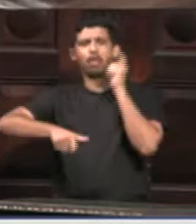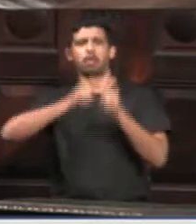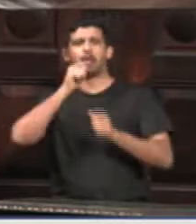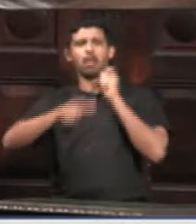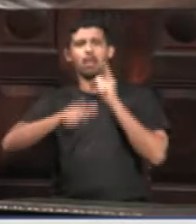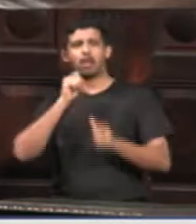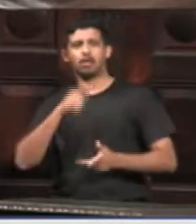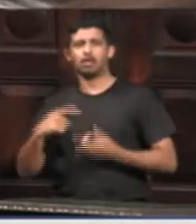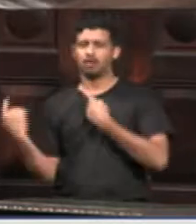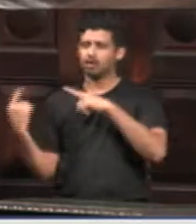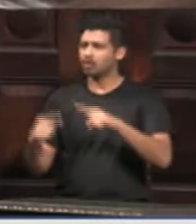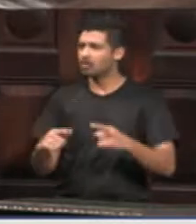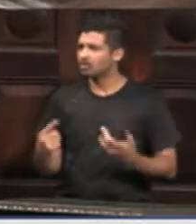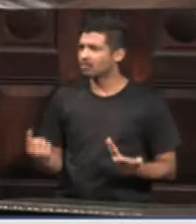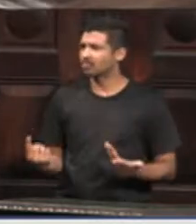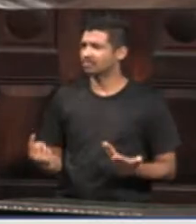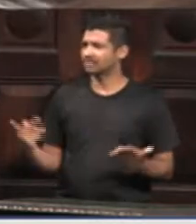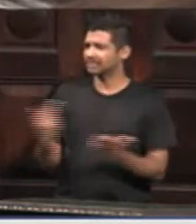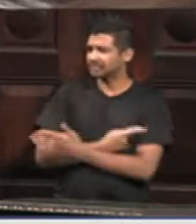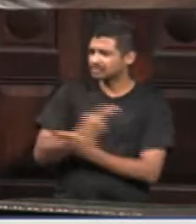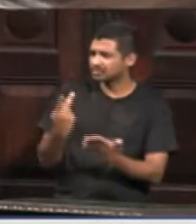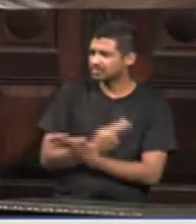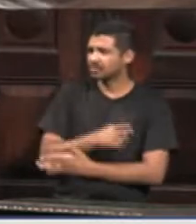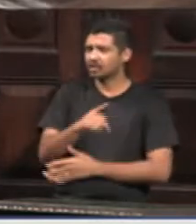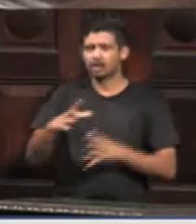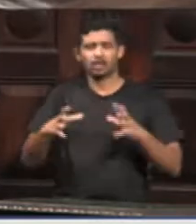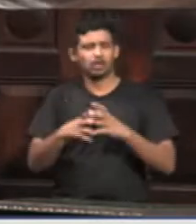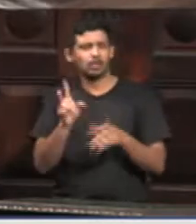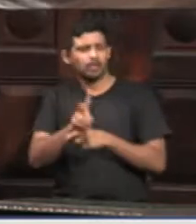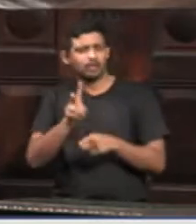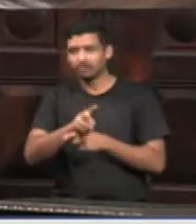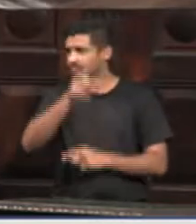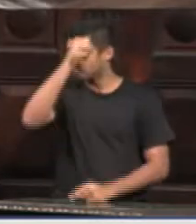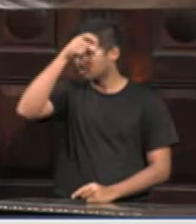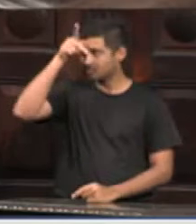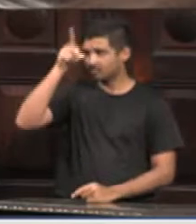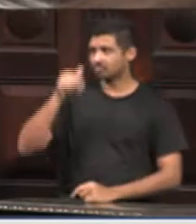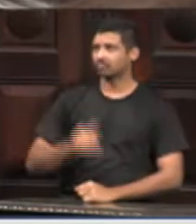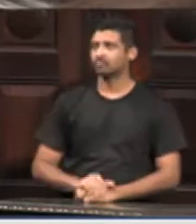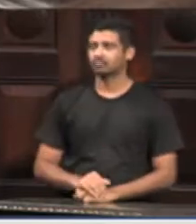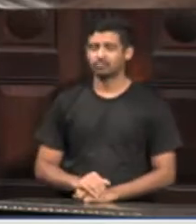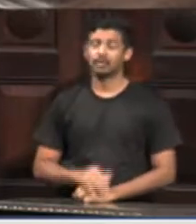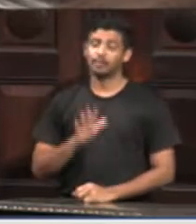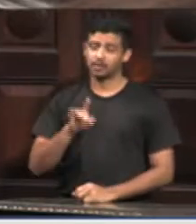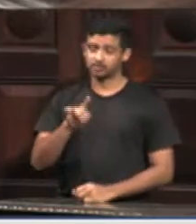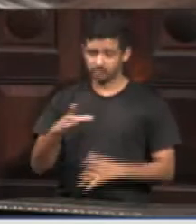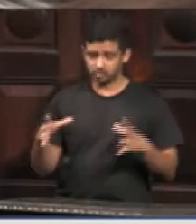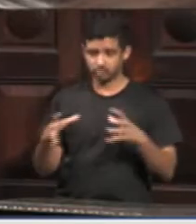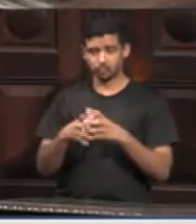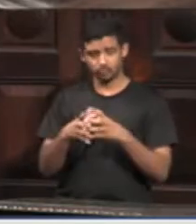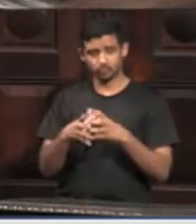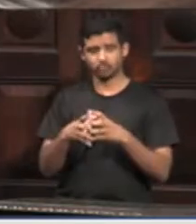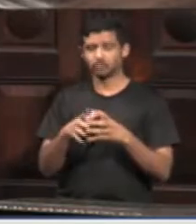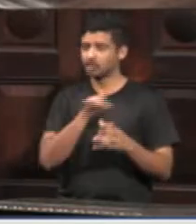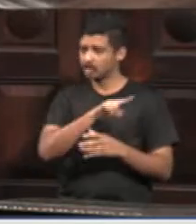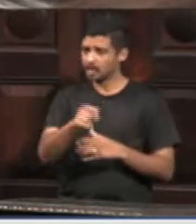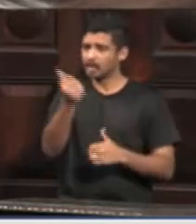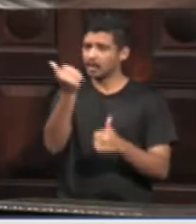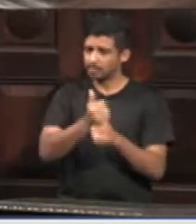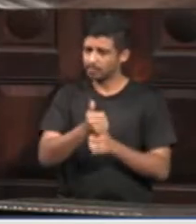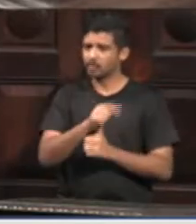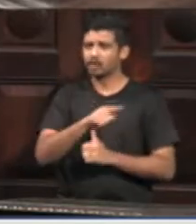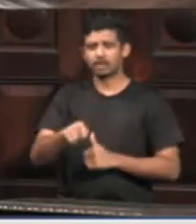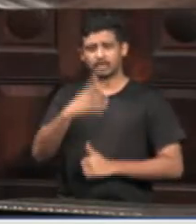forma vil, de forma desonesta, a Defensoria Pública. A Defensoria Pública da União tem toda a minha solidariedade. É uma instituição séria,